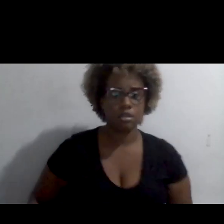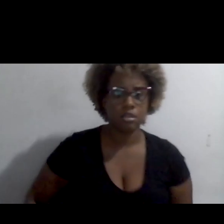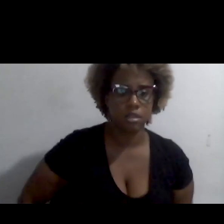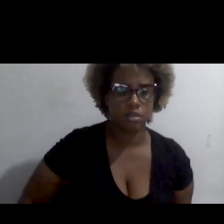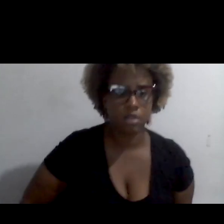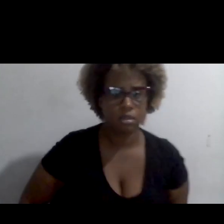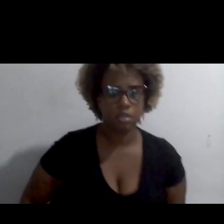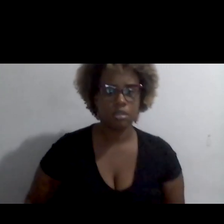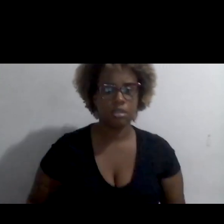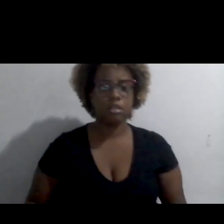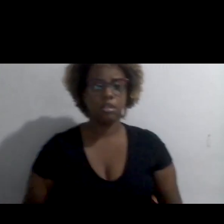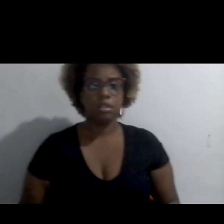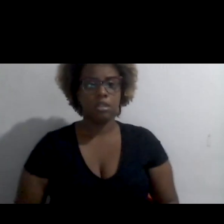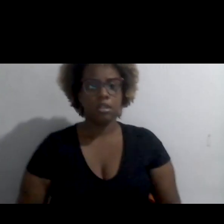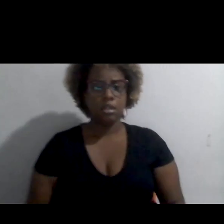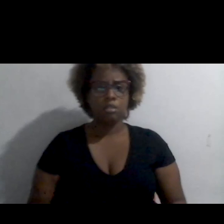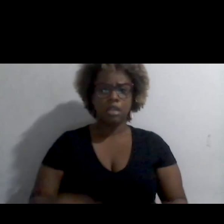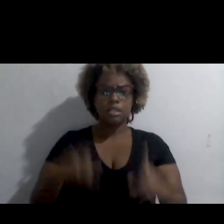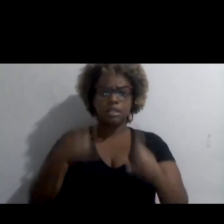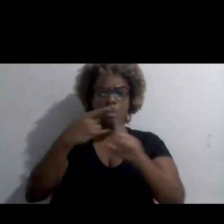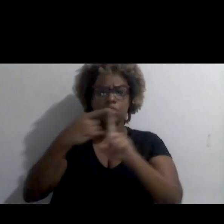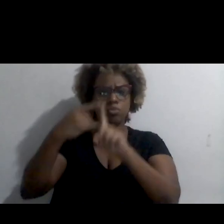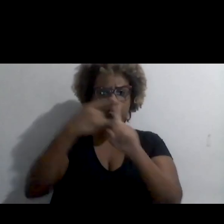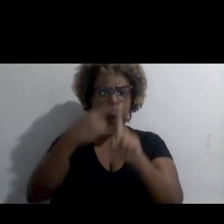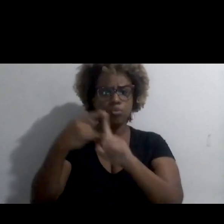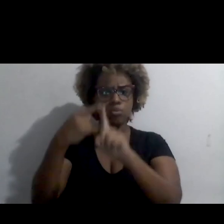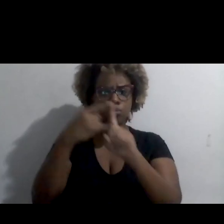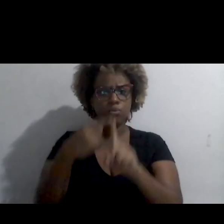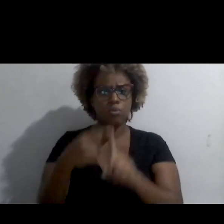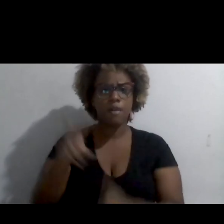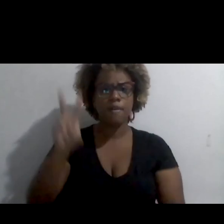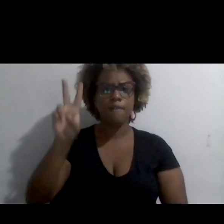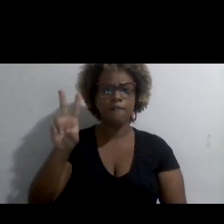Na sala do Zoom, Verúzia. Deixa eu ver se só projetar ali.